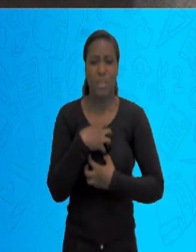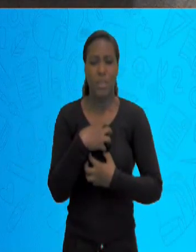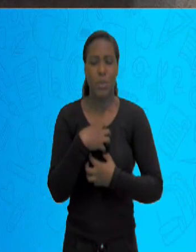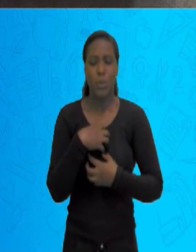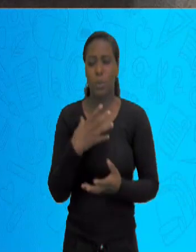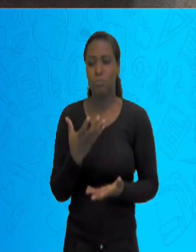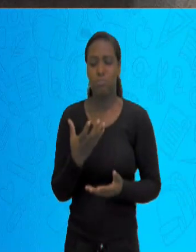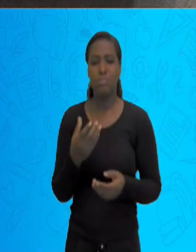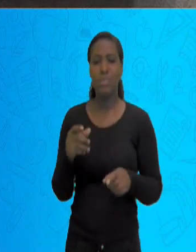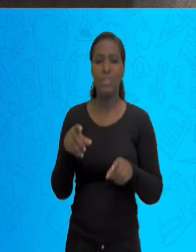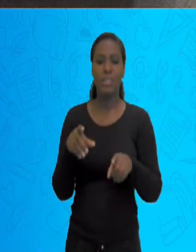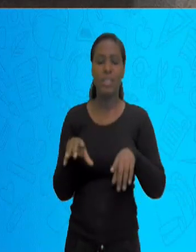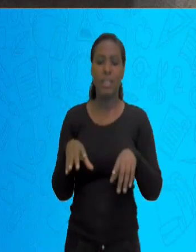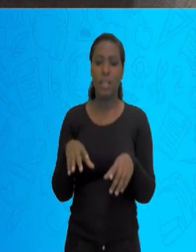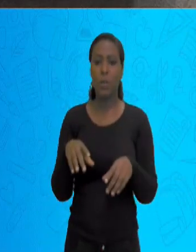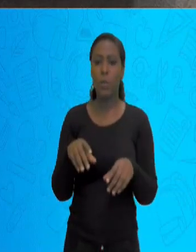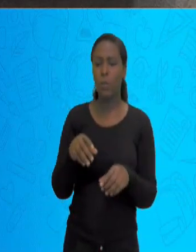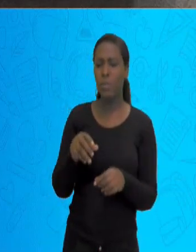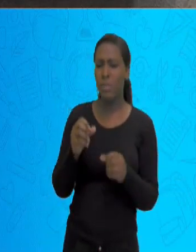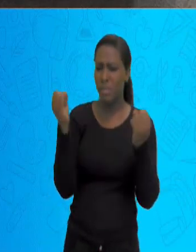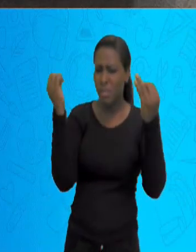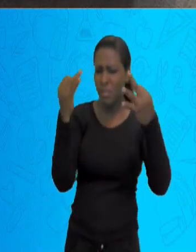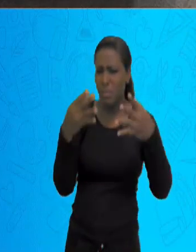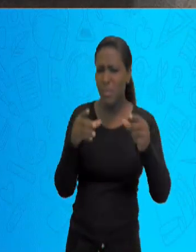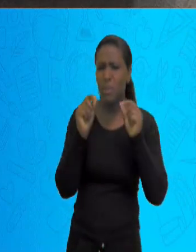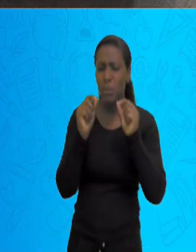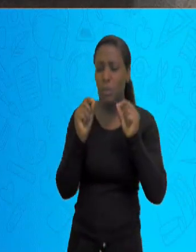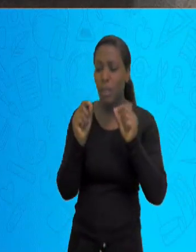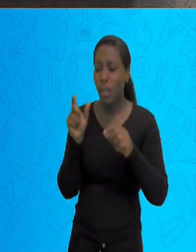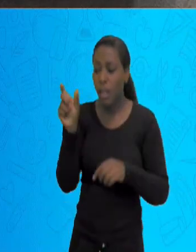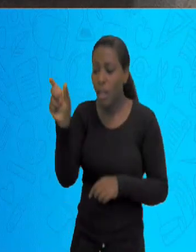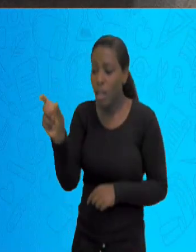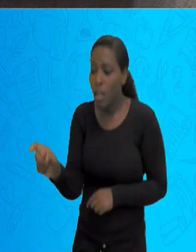leiteiro, a intenção dele,